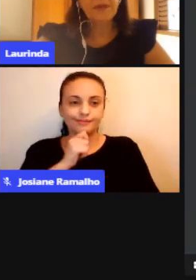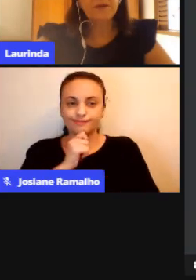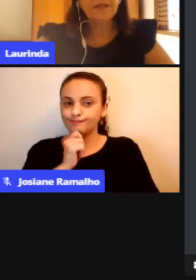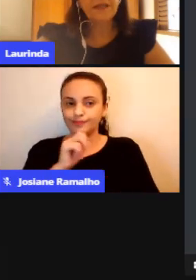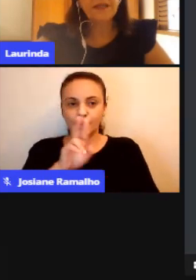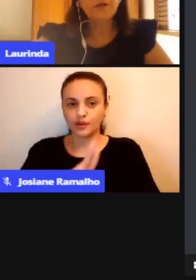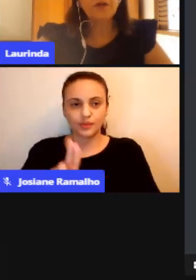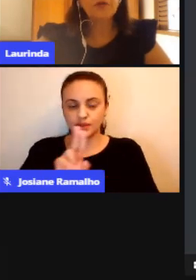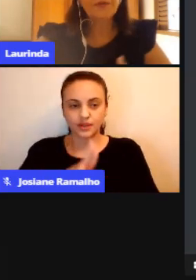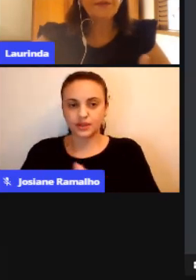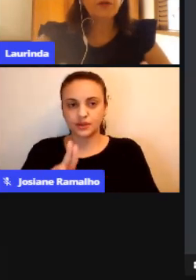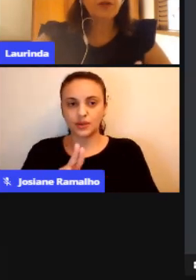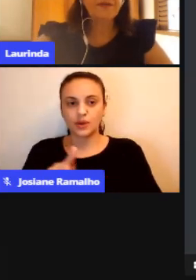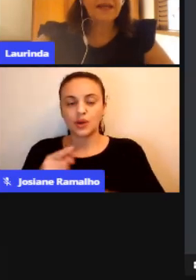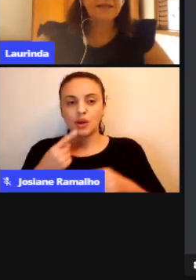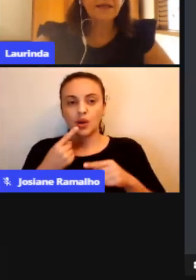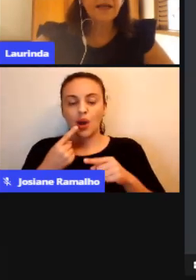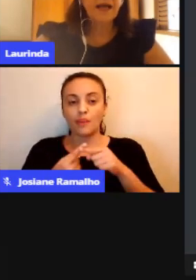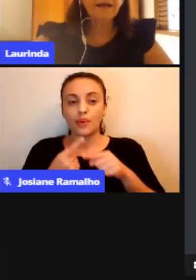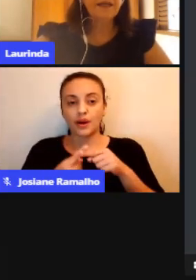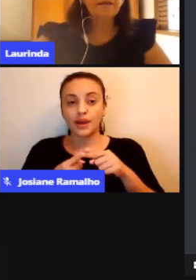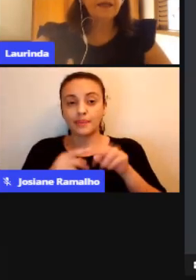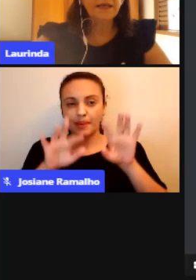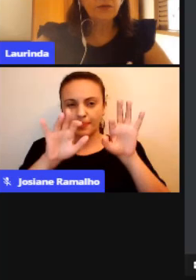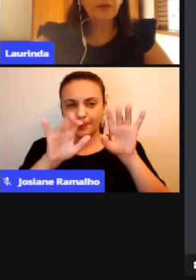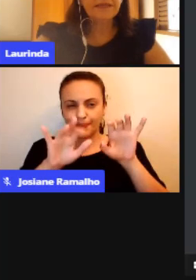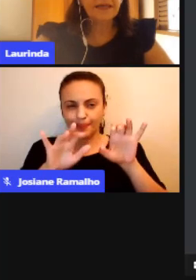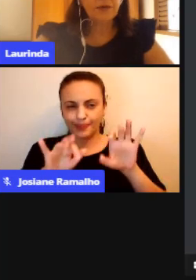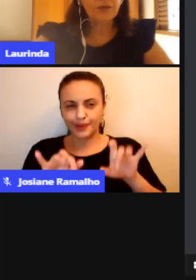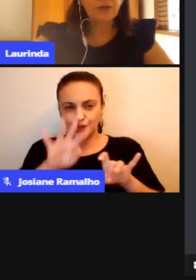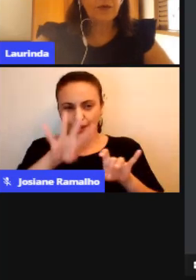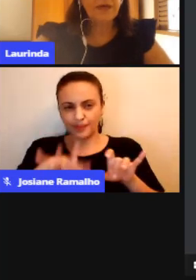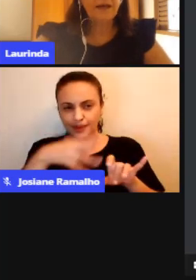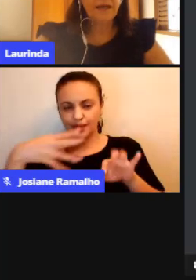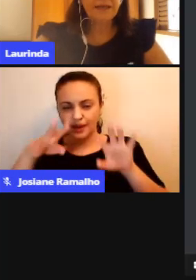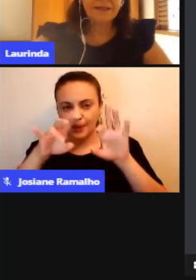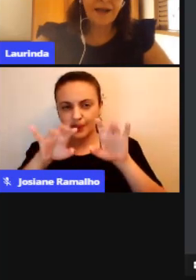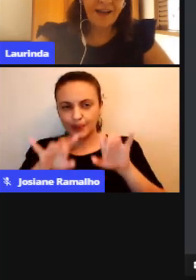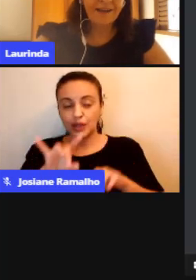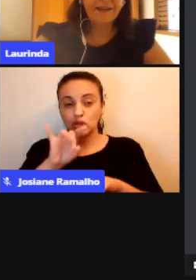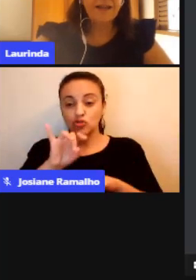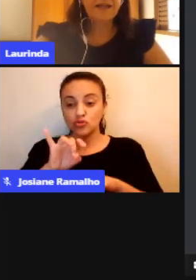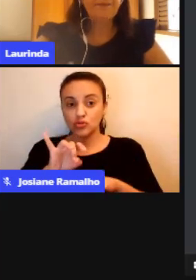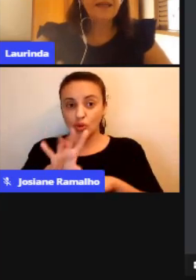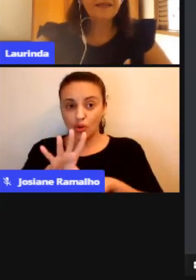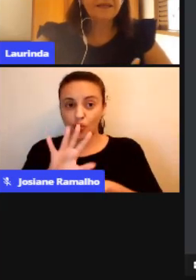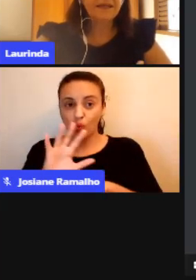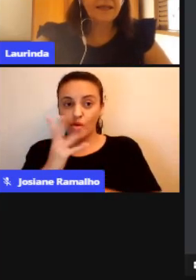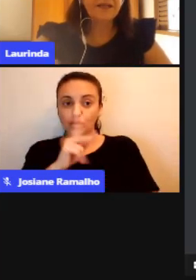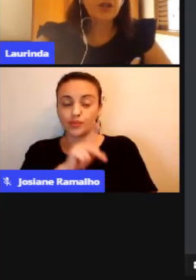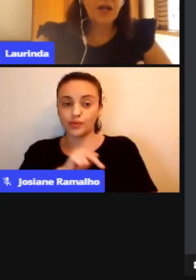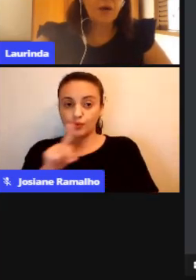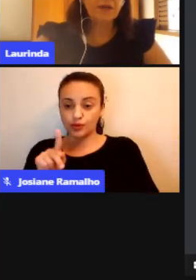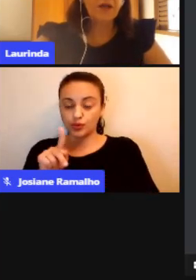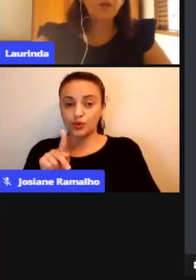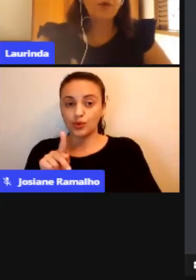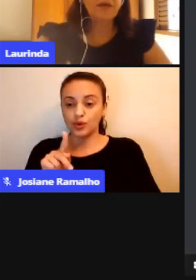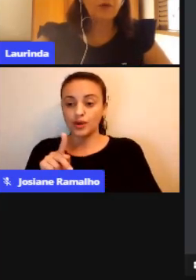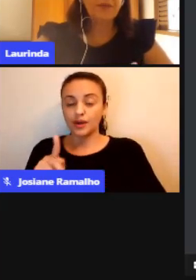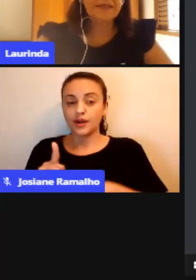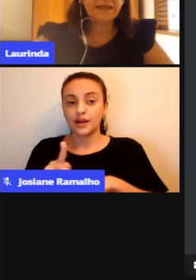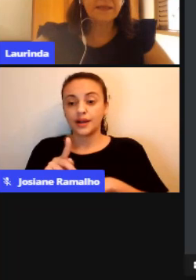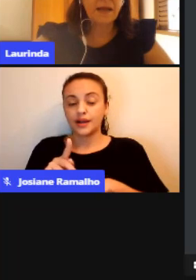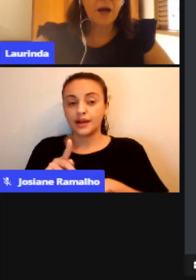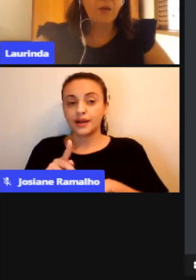o preenchimento seria só se o professor tivesse atendendo esse aluno na sala, na sala de aula, né,